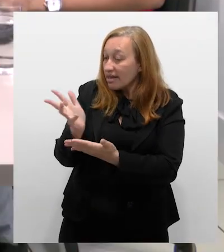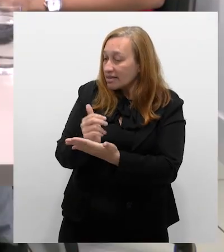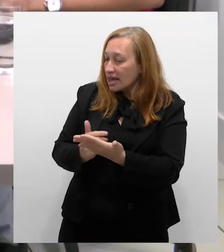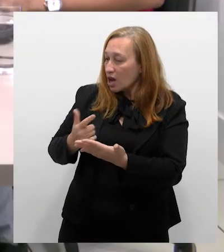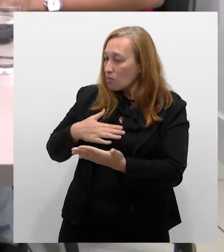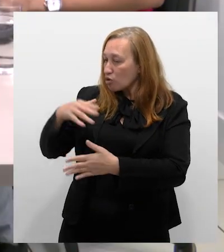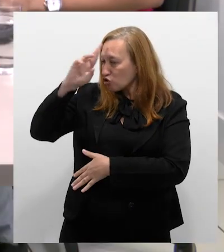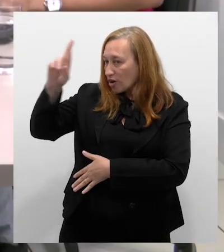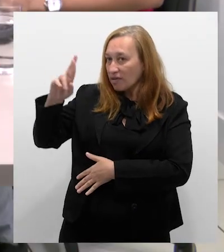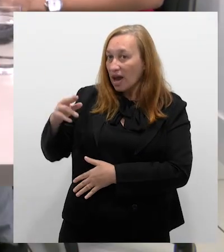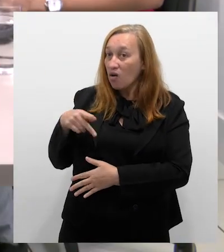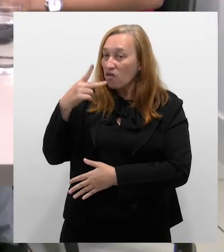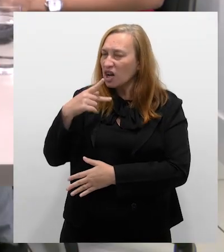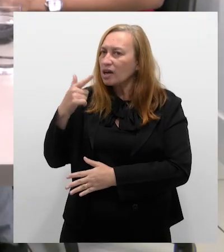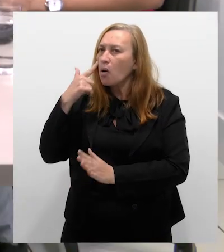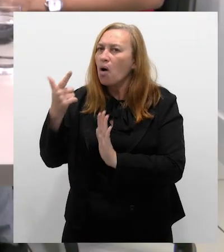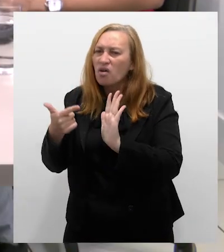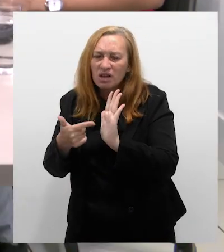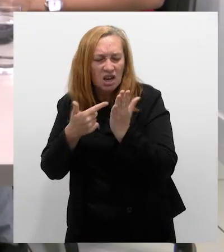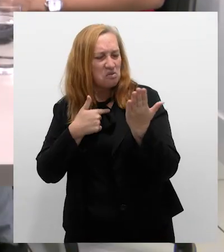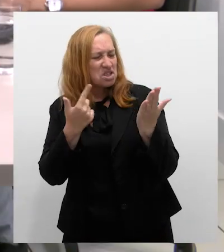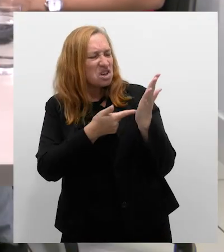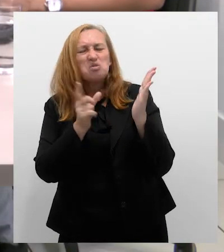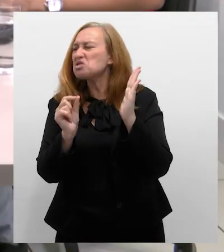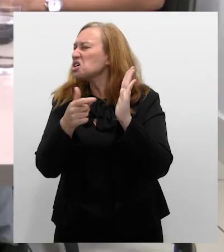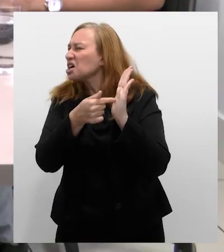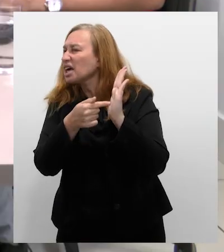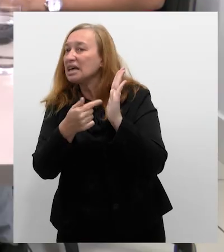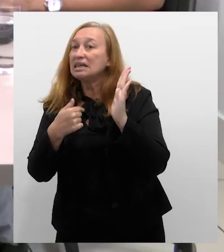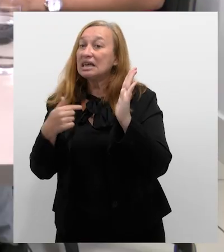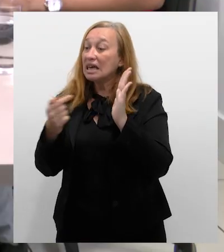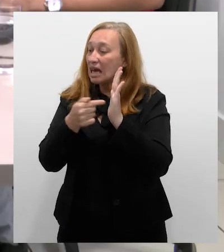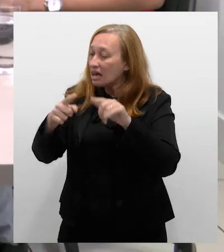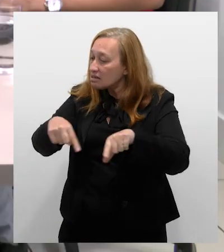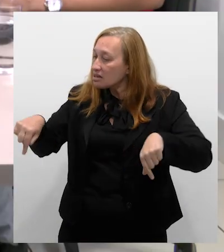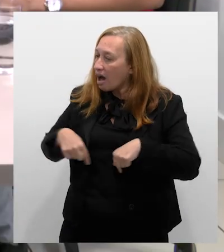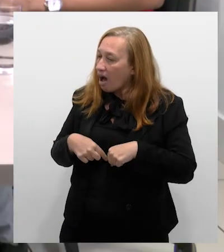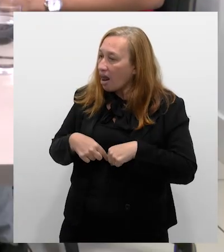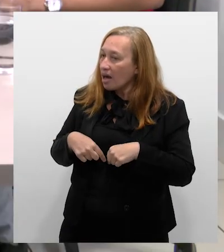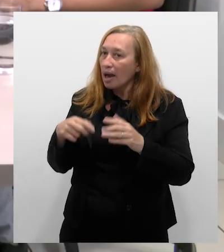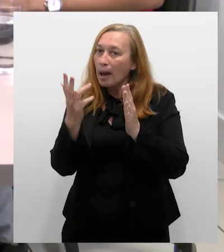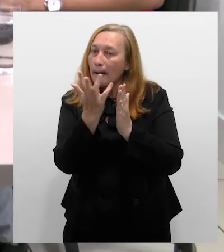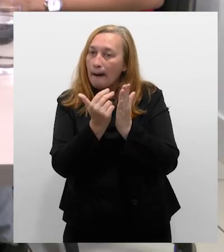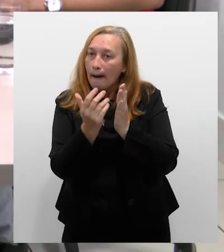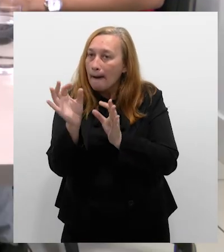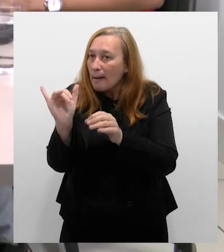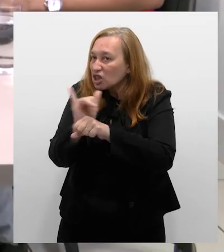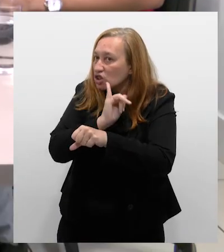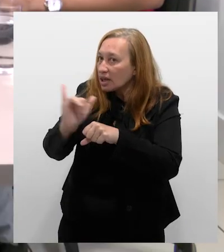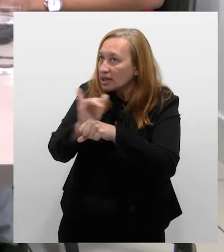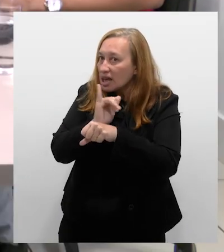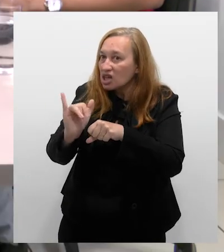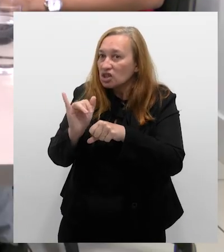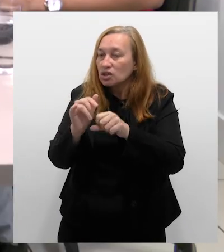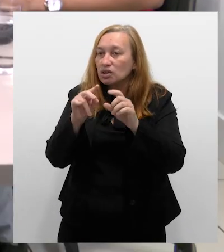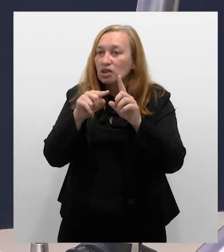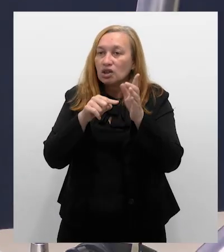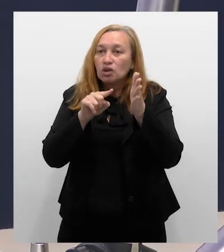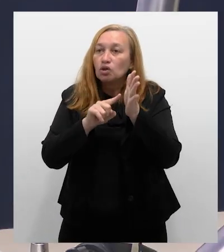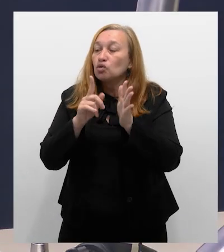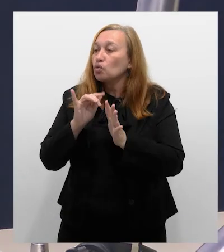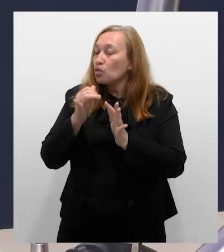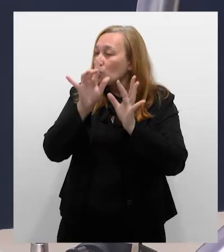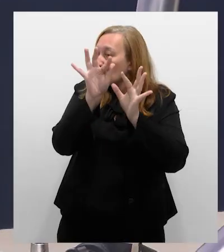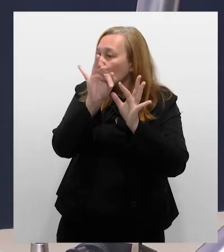ele também, aqui. Eu mostrei para ele. Olha só. Ele, o que é isso aqui? Eu falei, não, então, isso aqui é a sala que a gente tá. O esquema elétrico daqui, pelo que eu tô vendo pelas